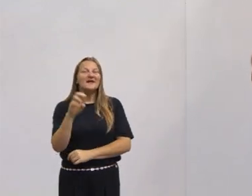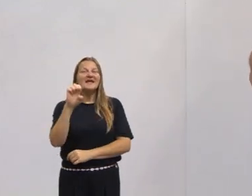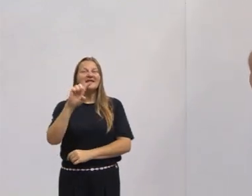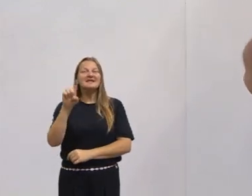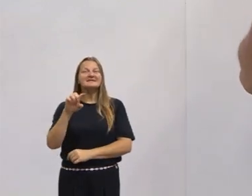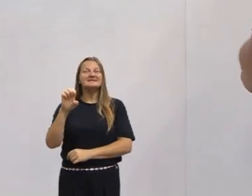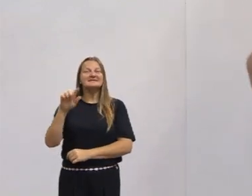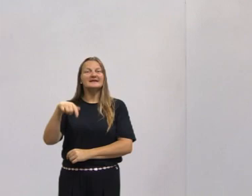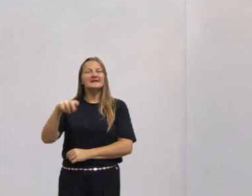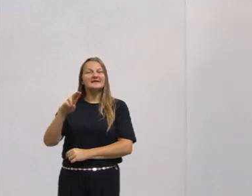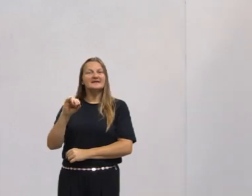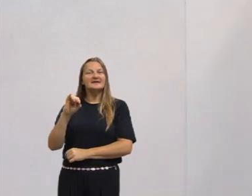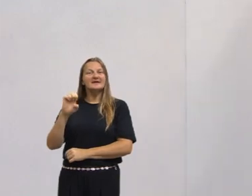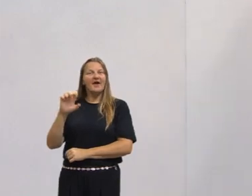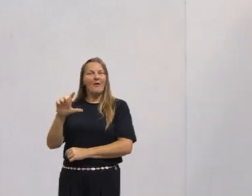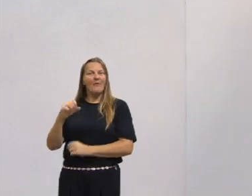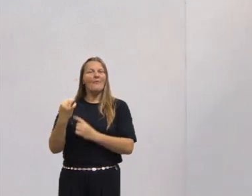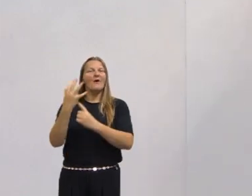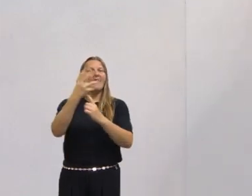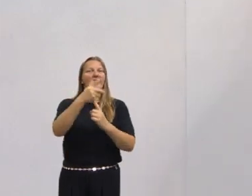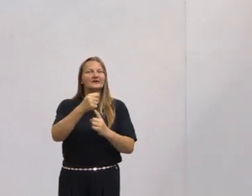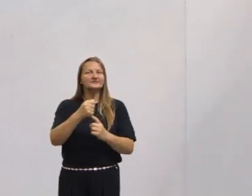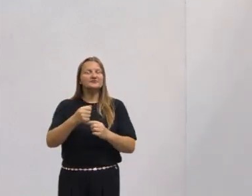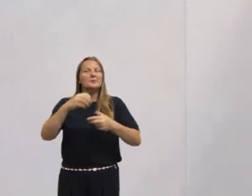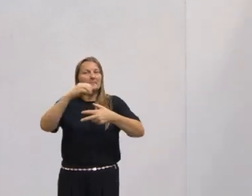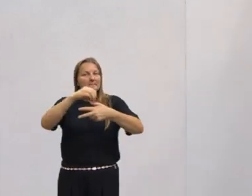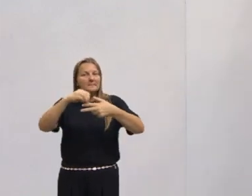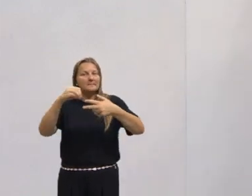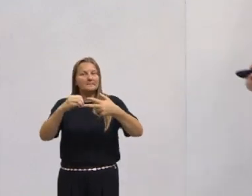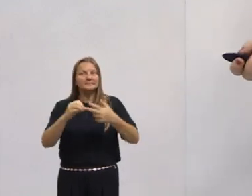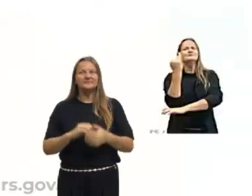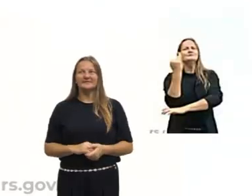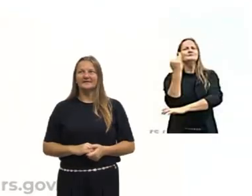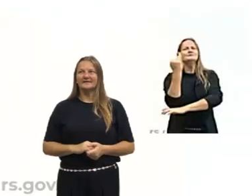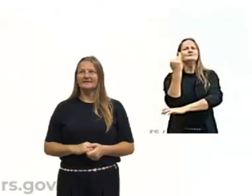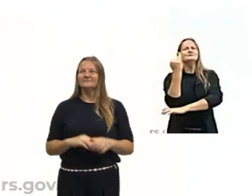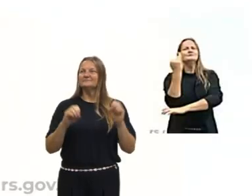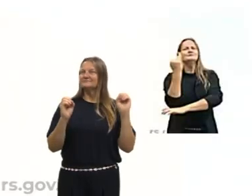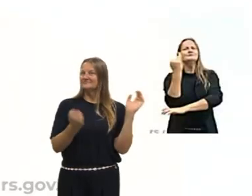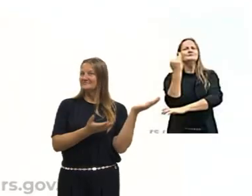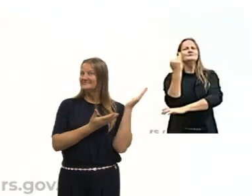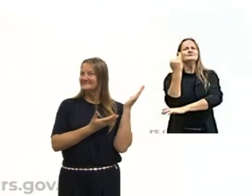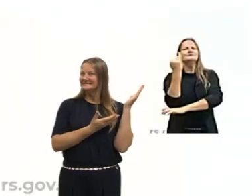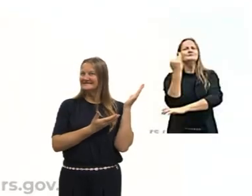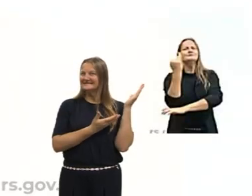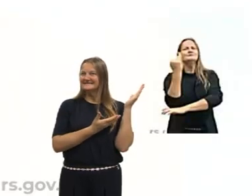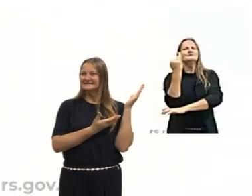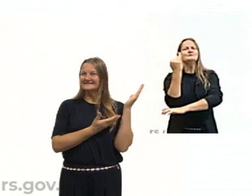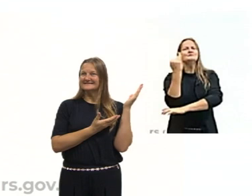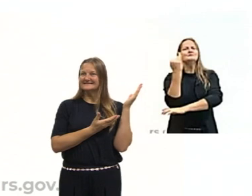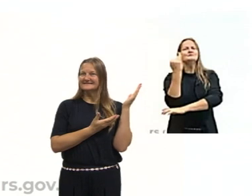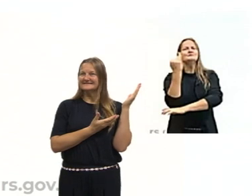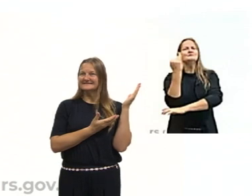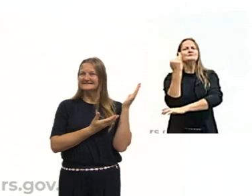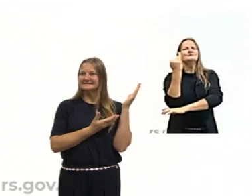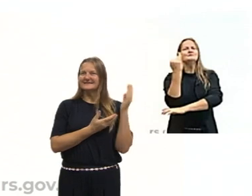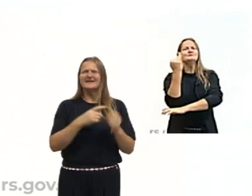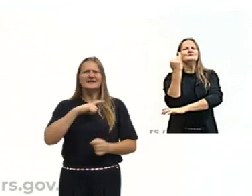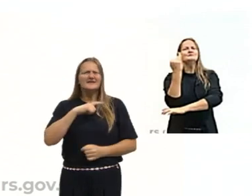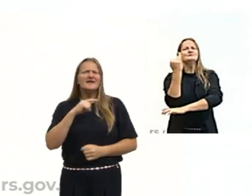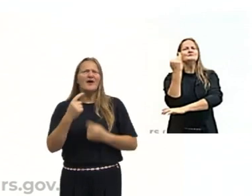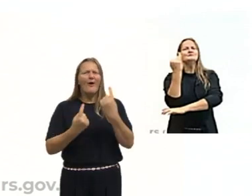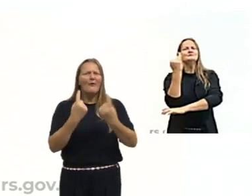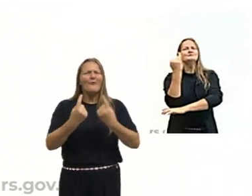a gente de arte né no ENEM tá e o Ezequiel trouxe aí para vocês algumas